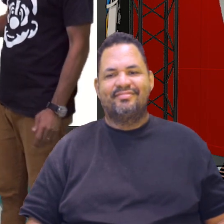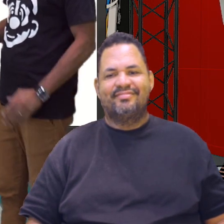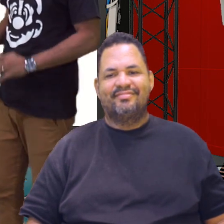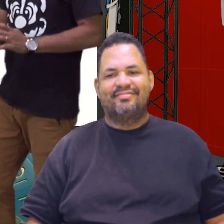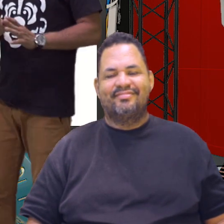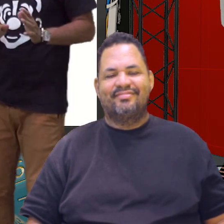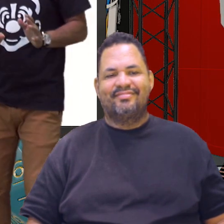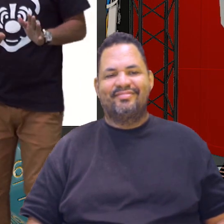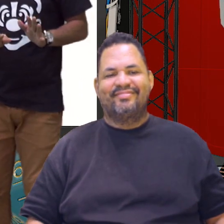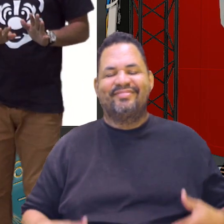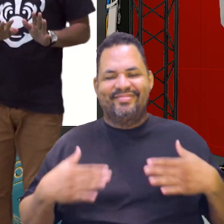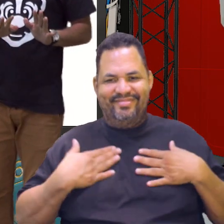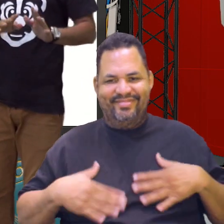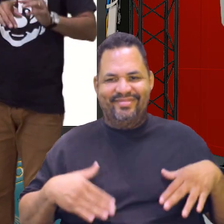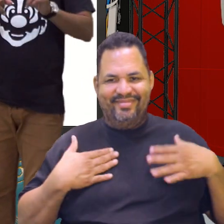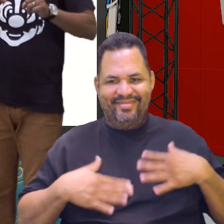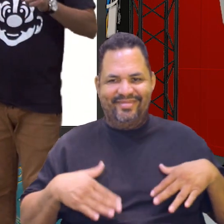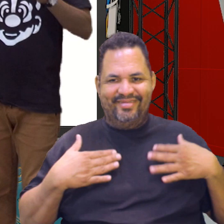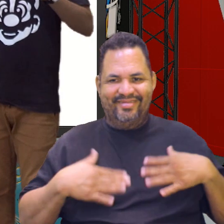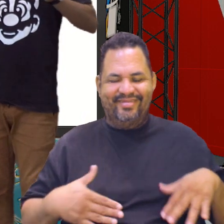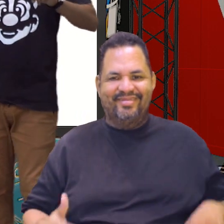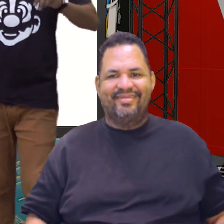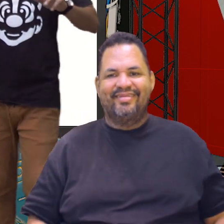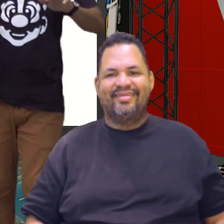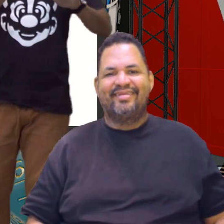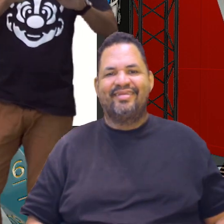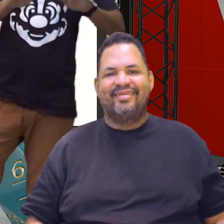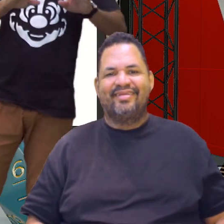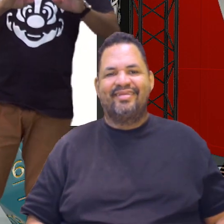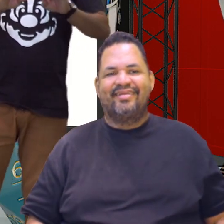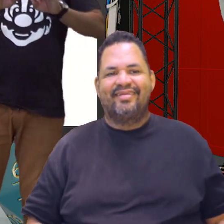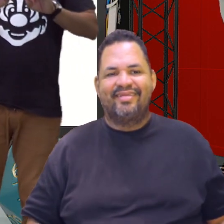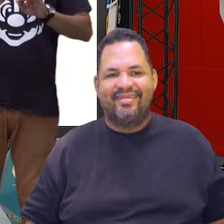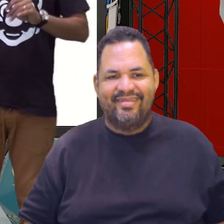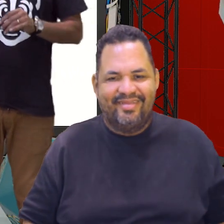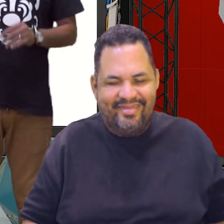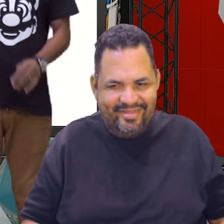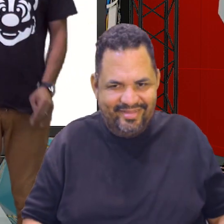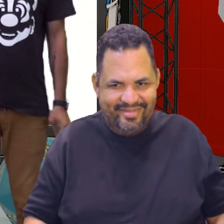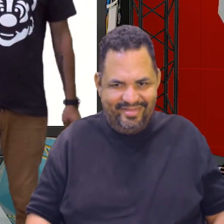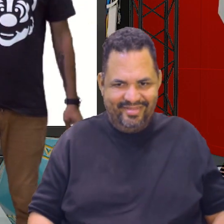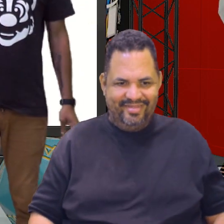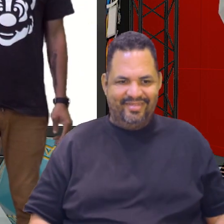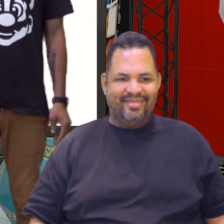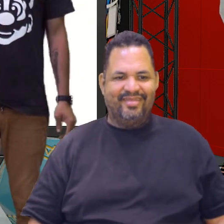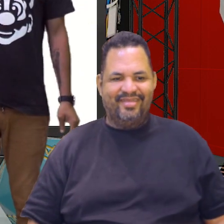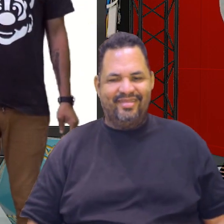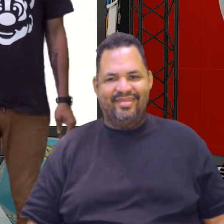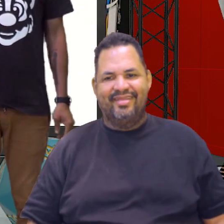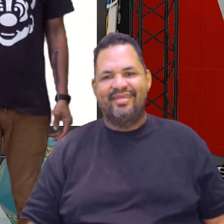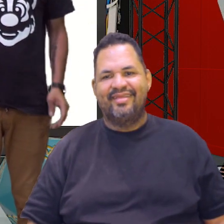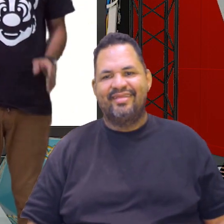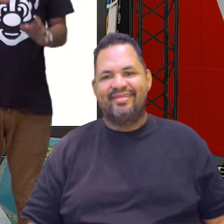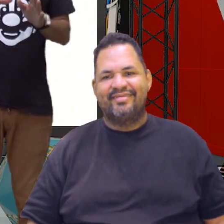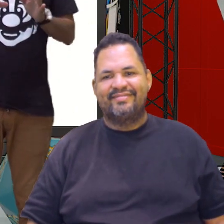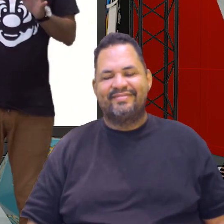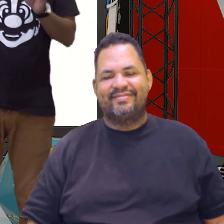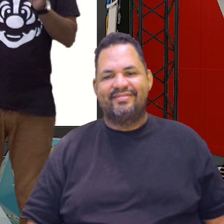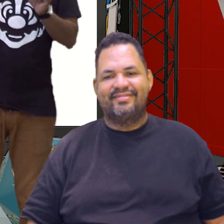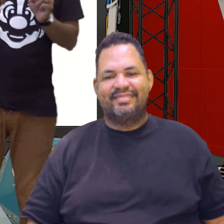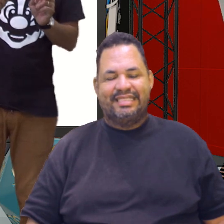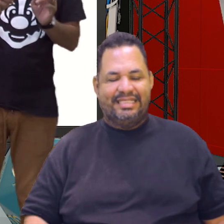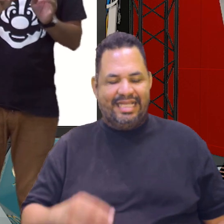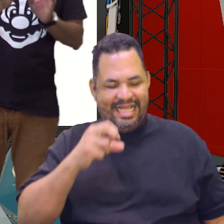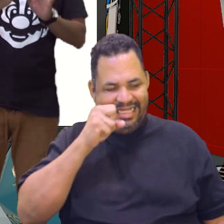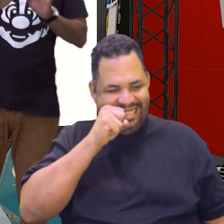Calma. Ó, eles estão ficando tudo nervoso já, calma. Não, calma. Não é terrível, não. Tá mordendo o lápis. Calma, não